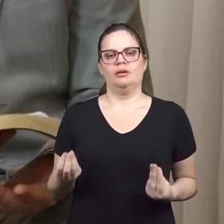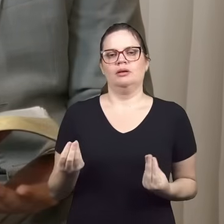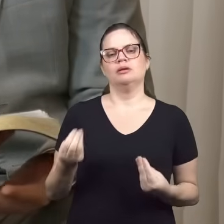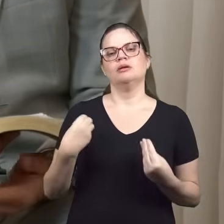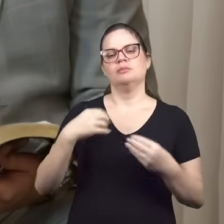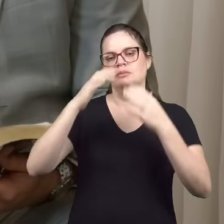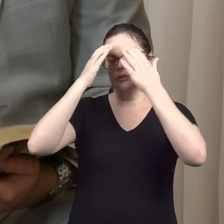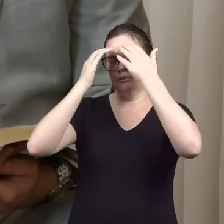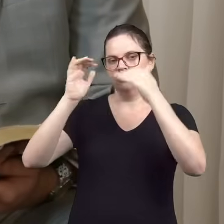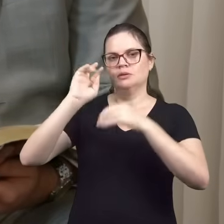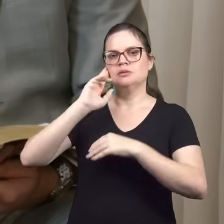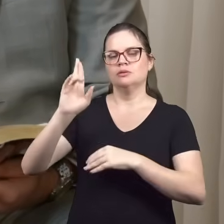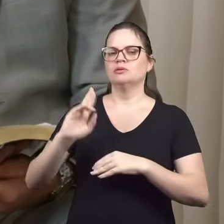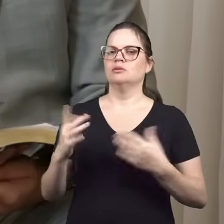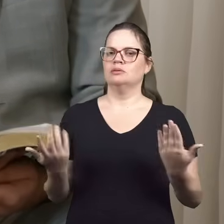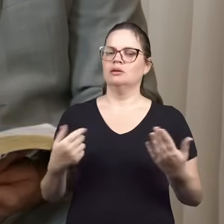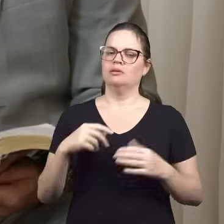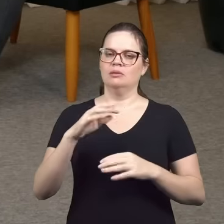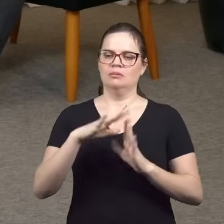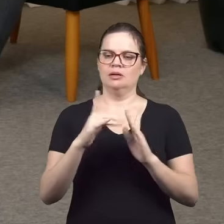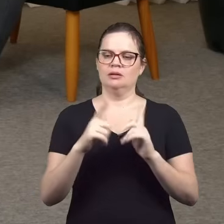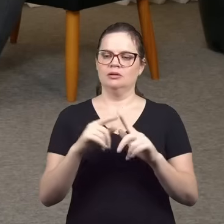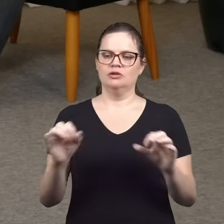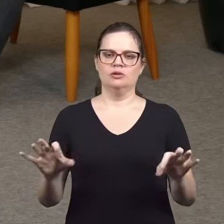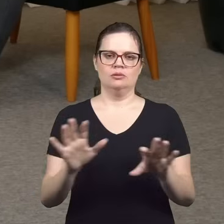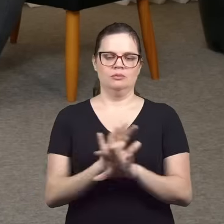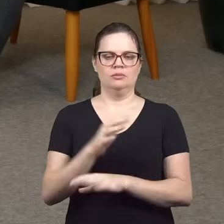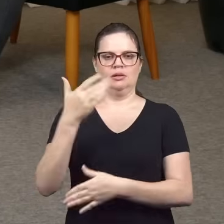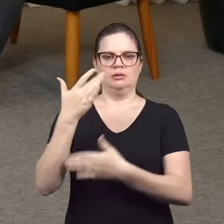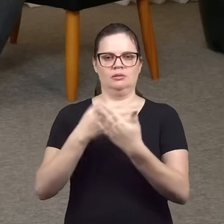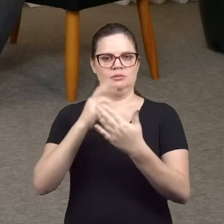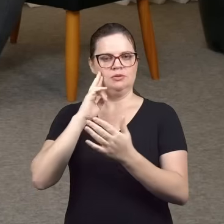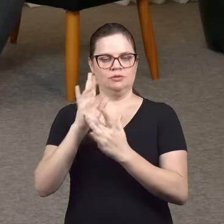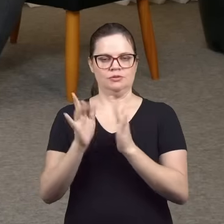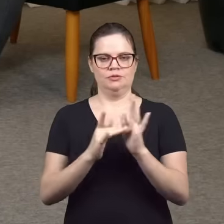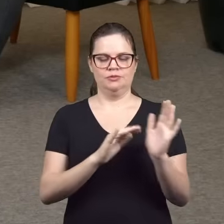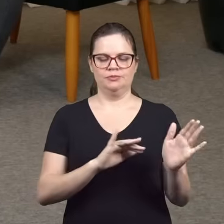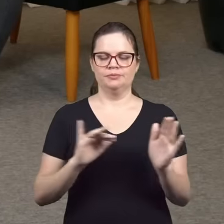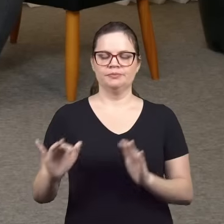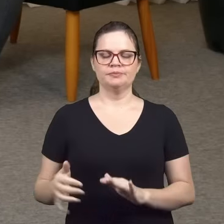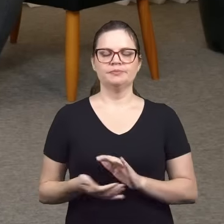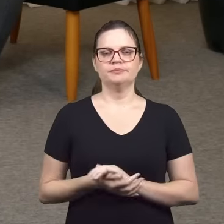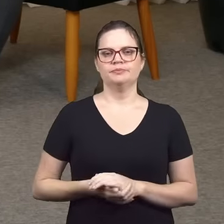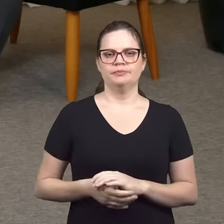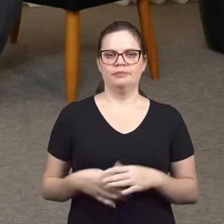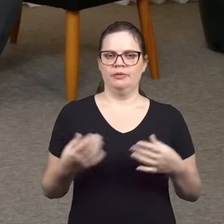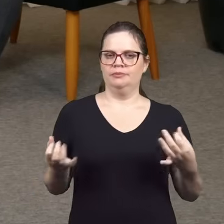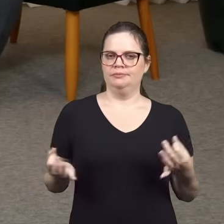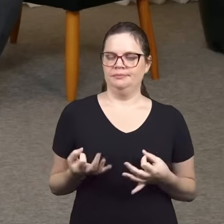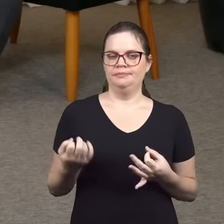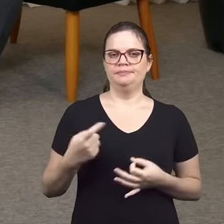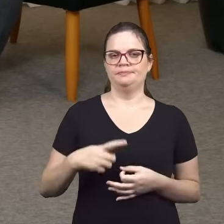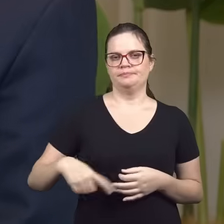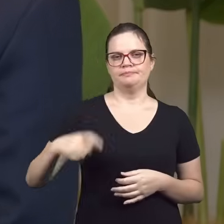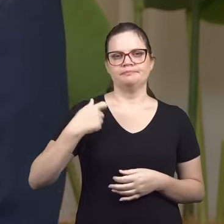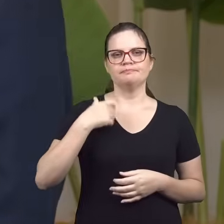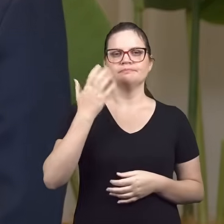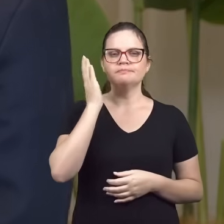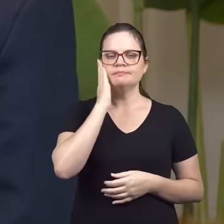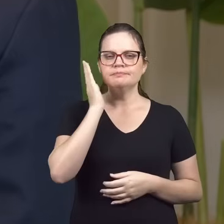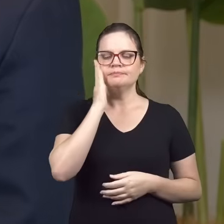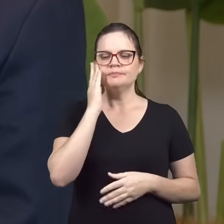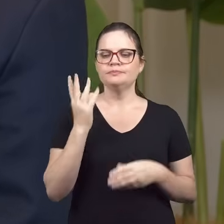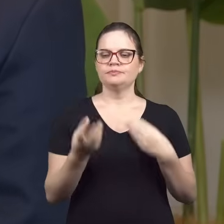Uma obra completa na presença do Senhor. Perfeito. Quer dizer que a formação